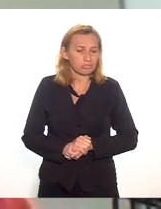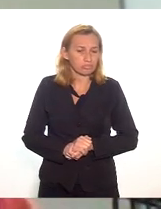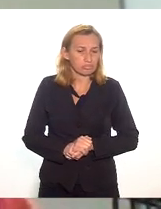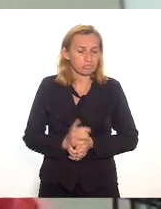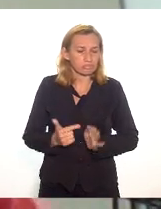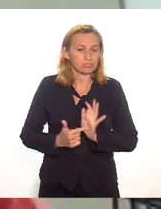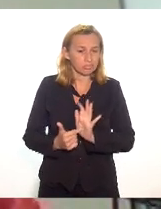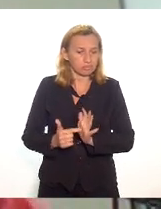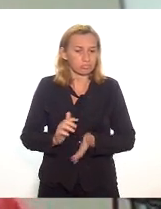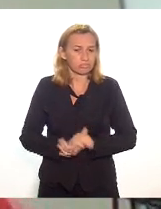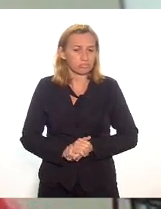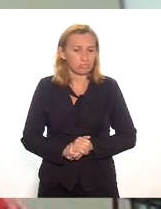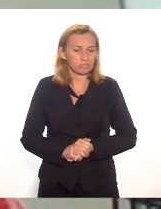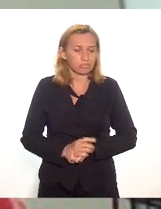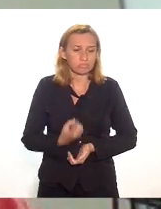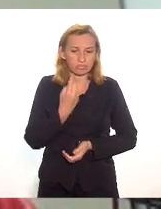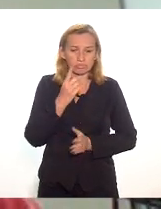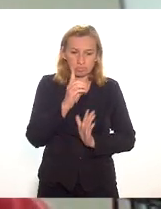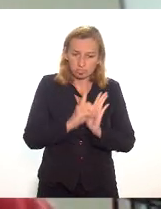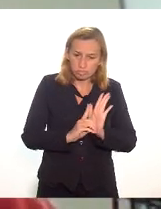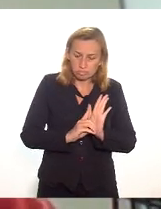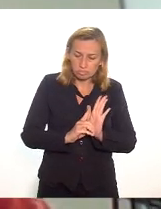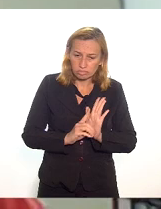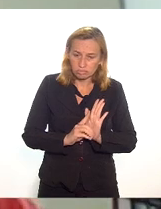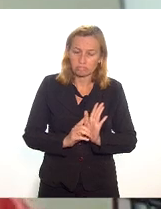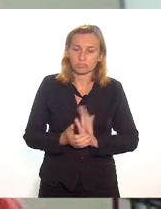os efeitos do decreto